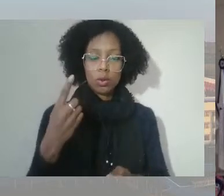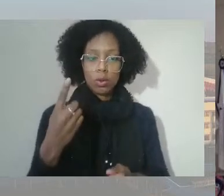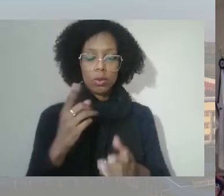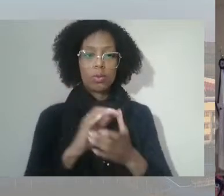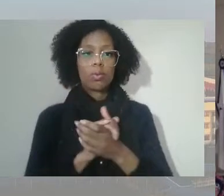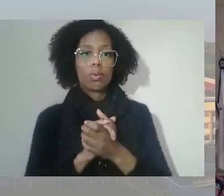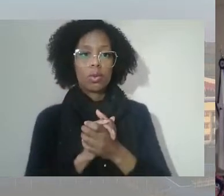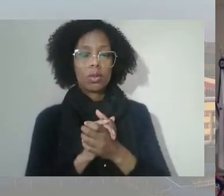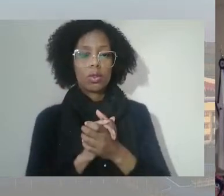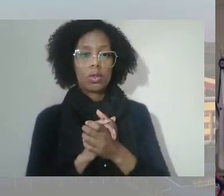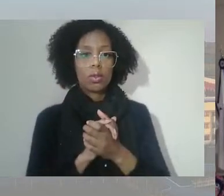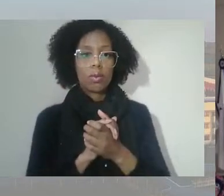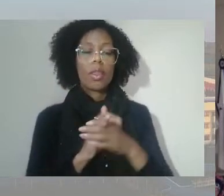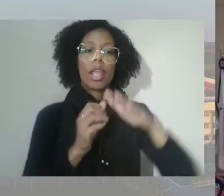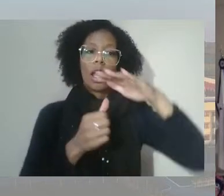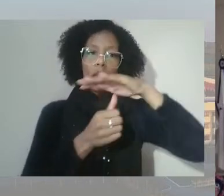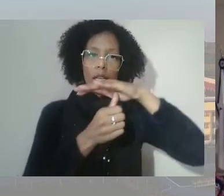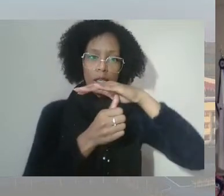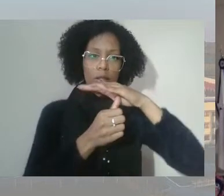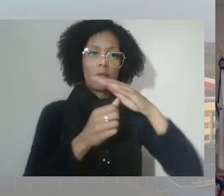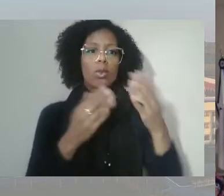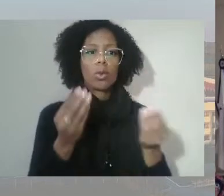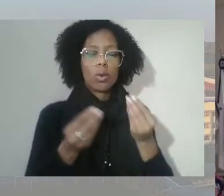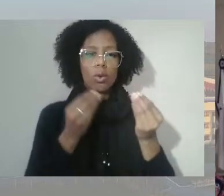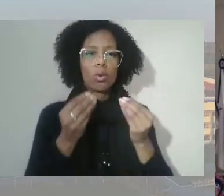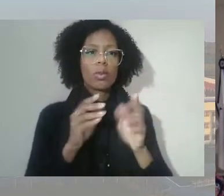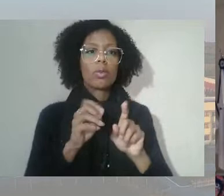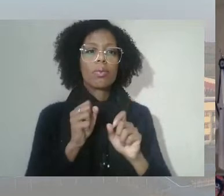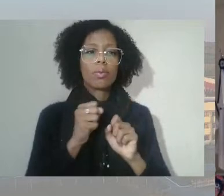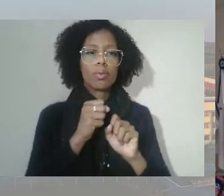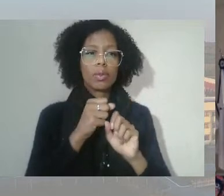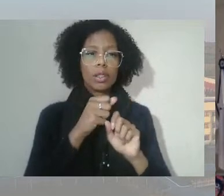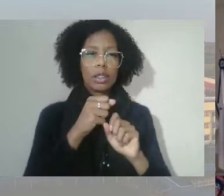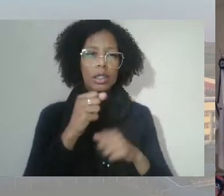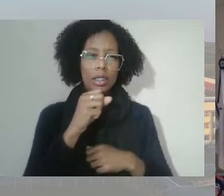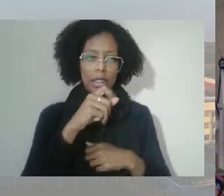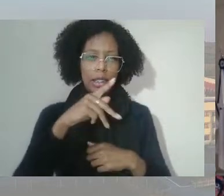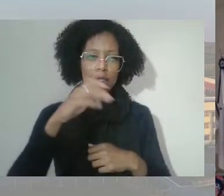Reitoria, CIEP 2023.